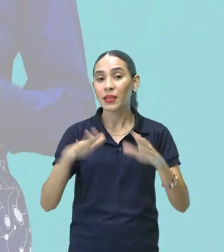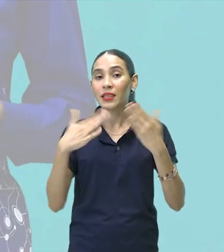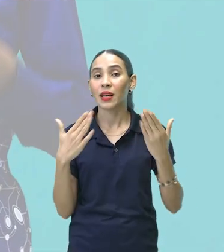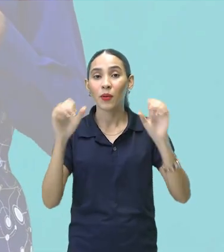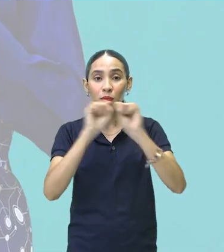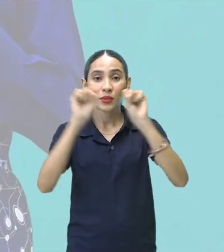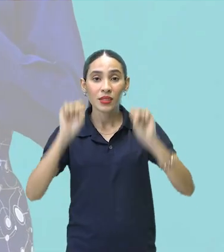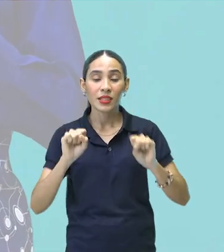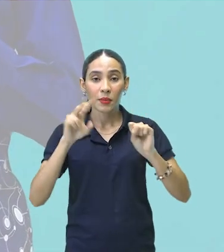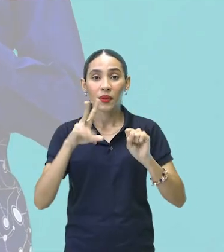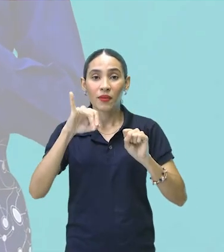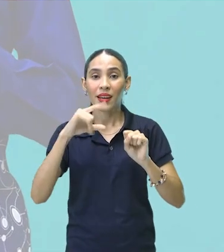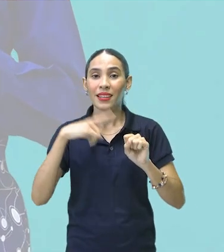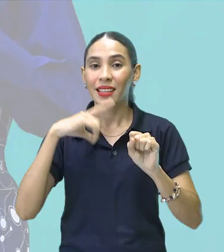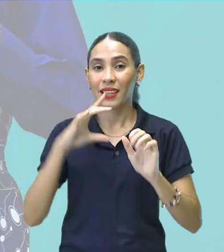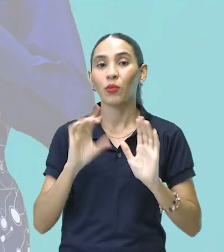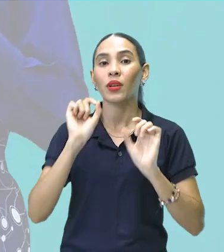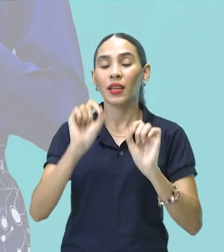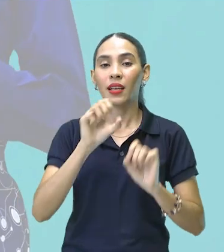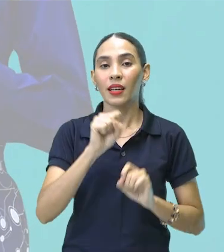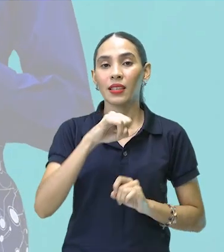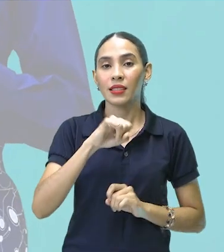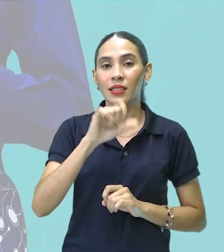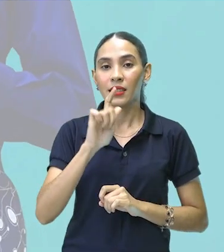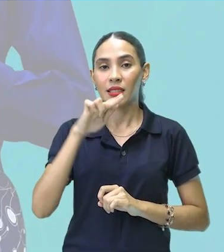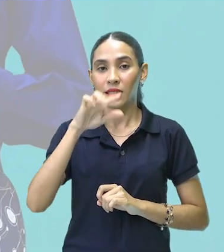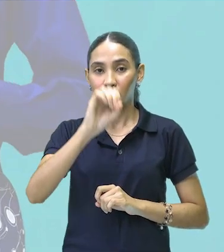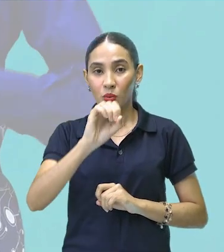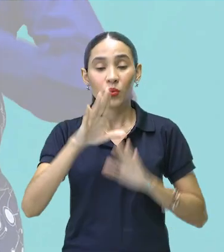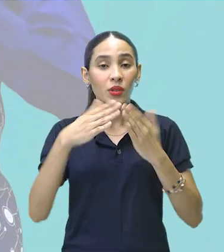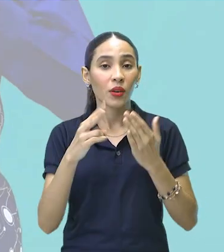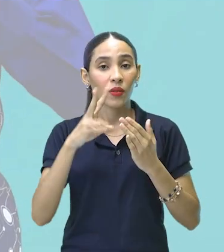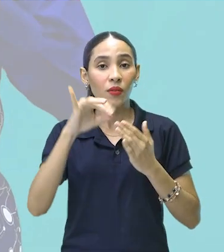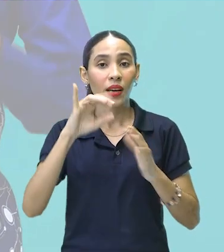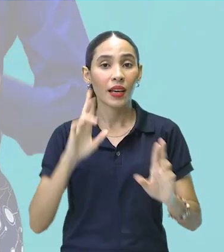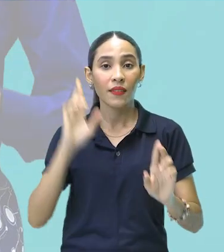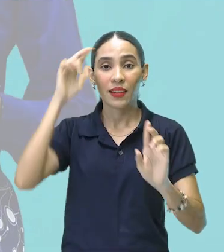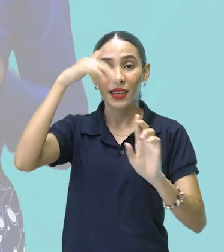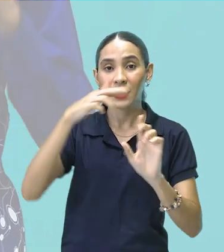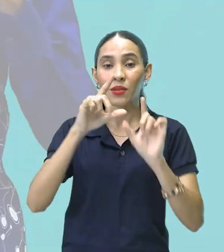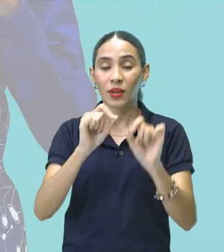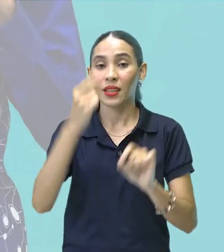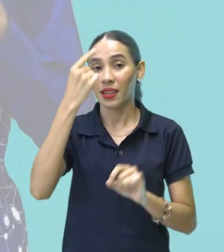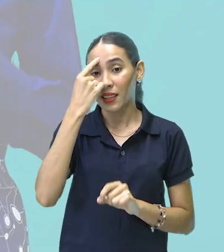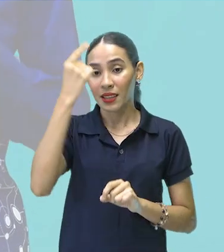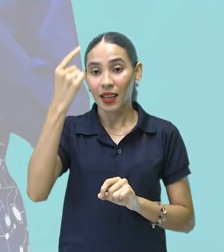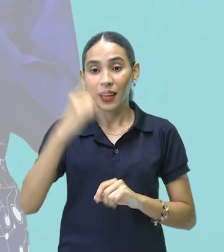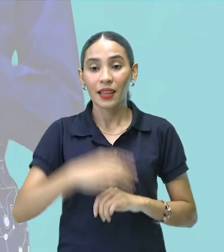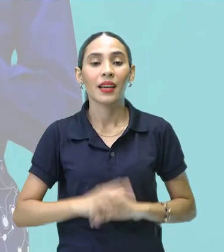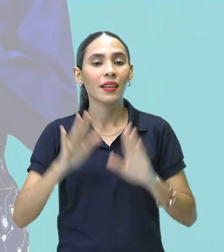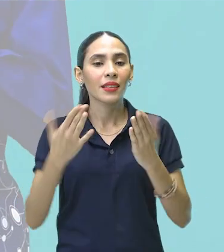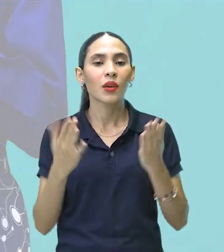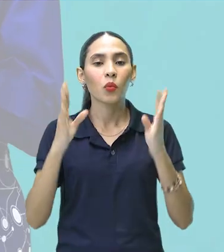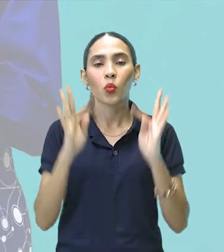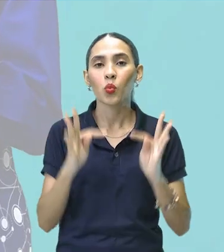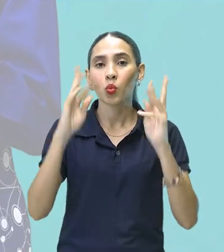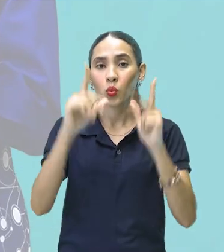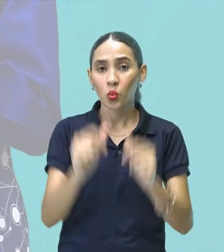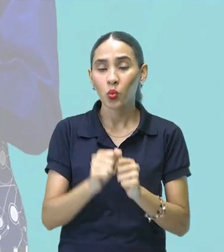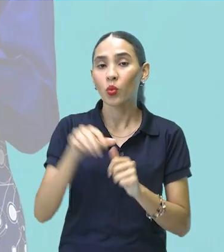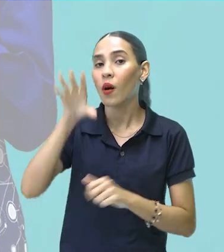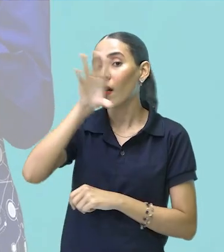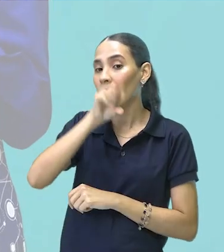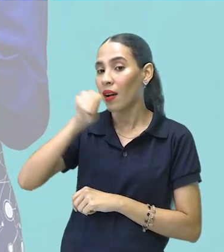ele carrega signos. Esses signos nos levam a ideias. Então, tudo que a gente